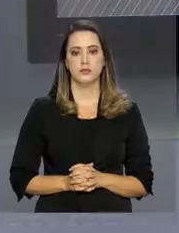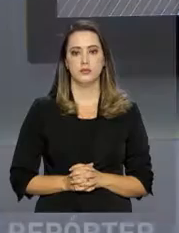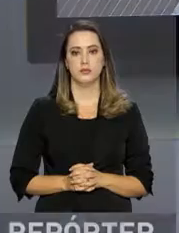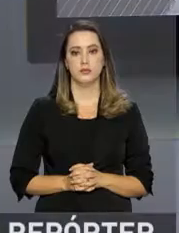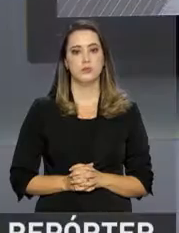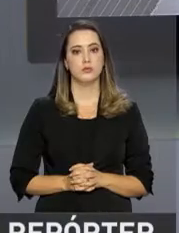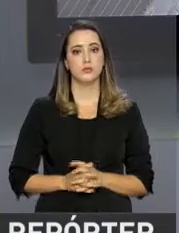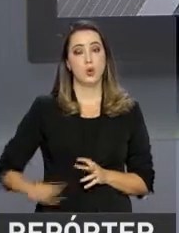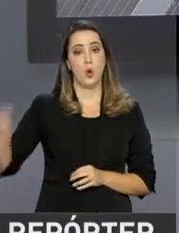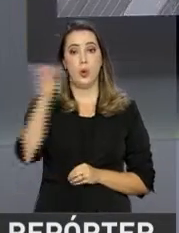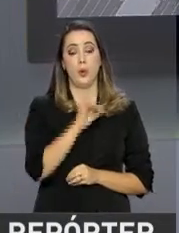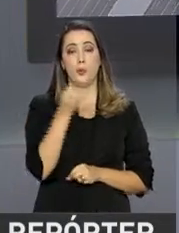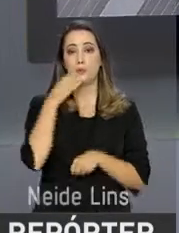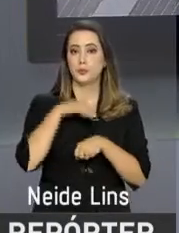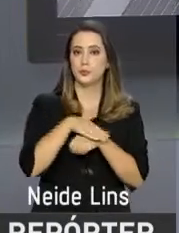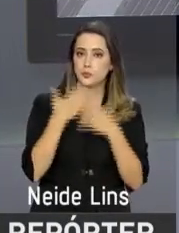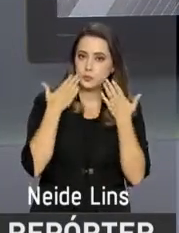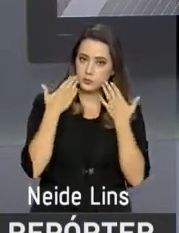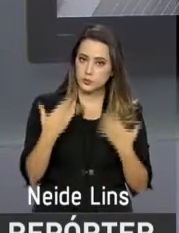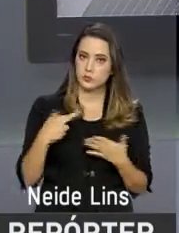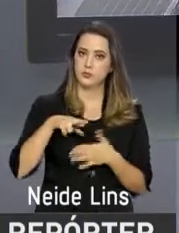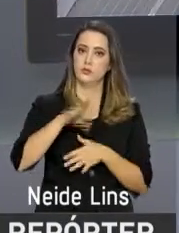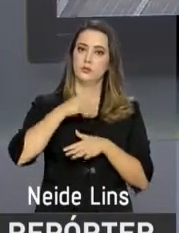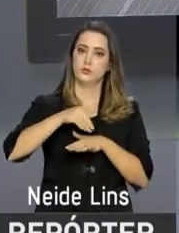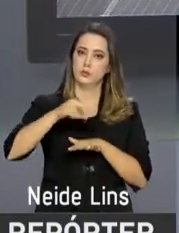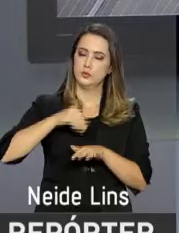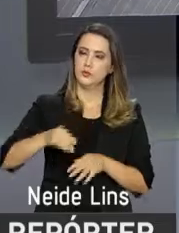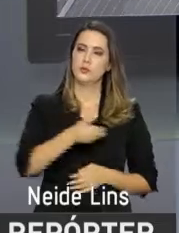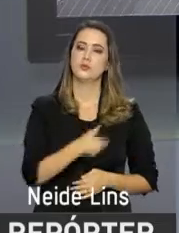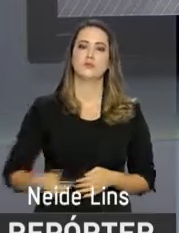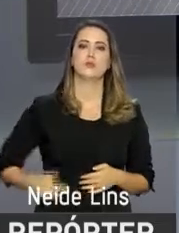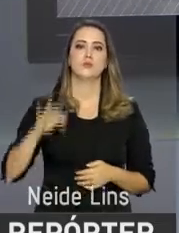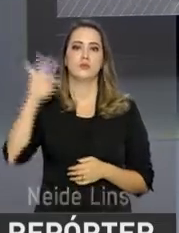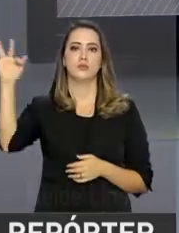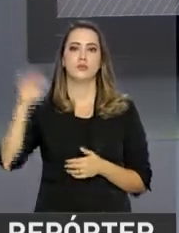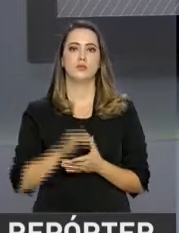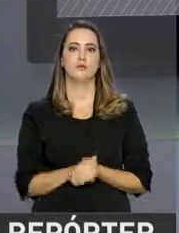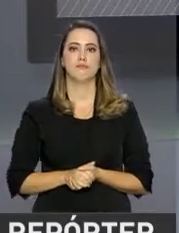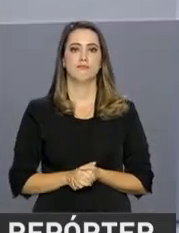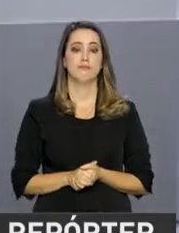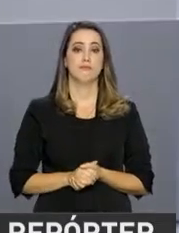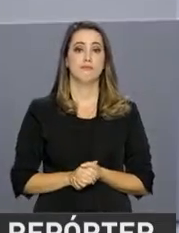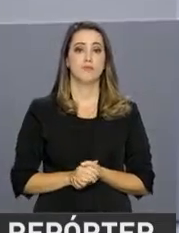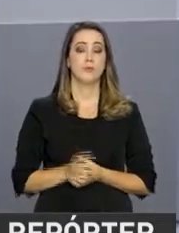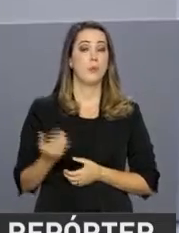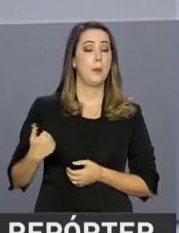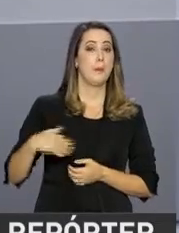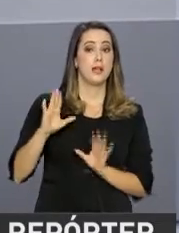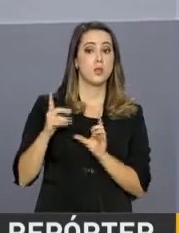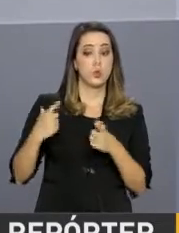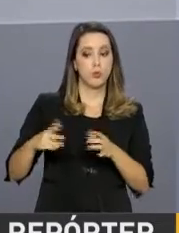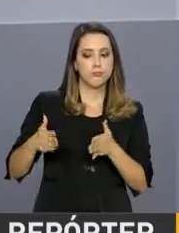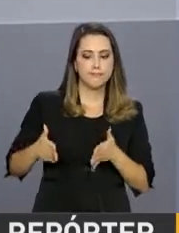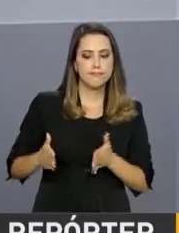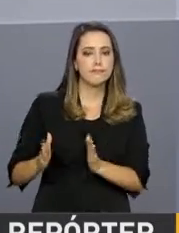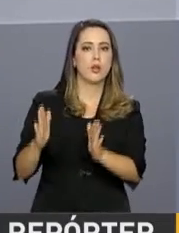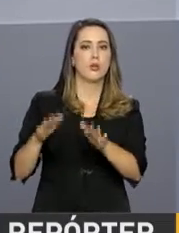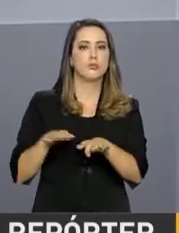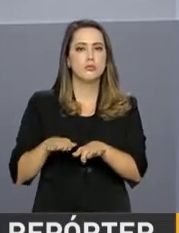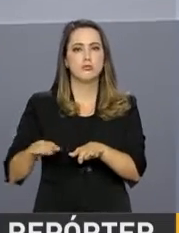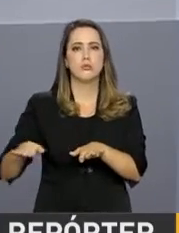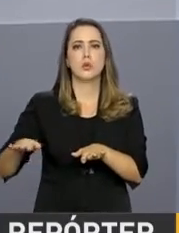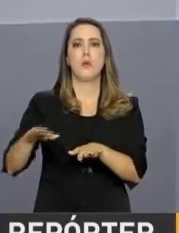olá boa noite no ar o repórter nbr com as notícias do governo federal mas um trecho da obra de duplicação